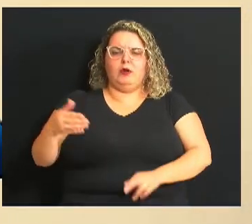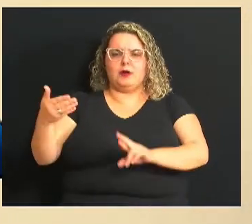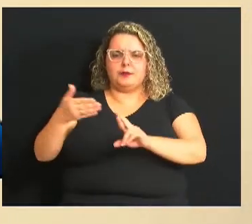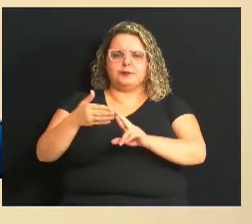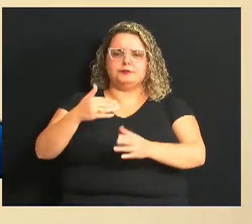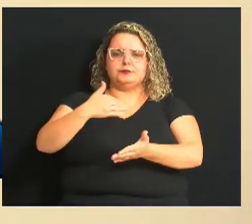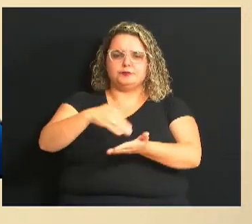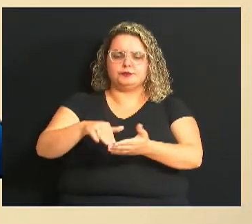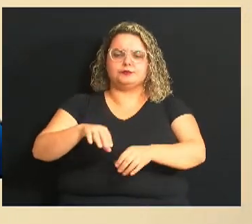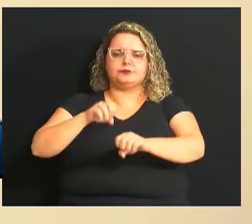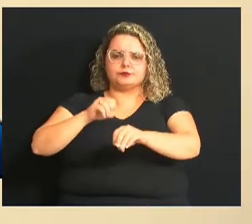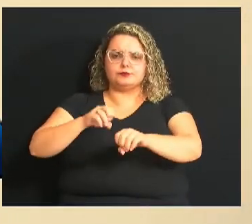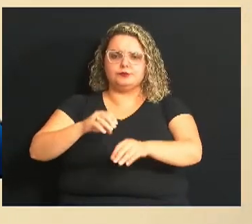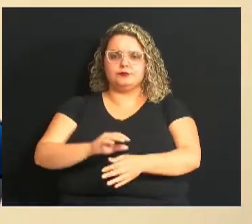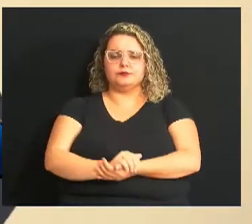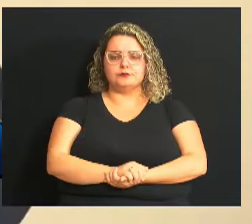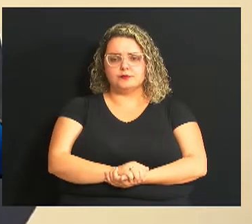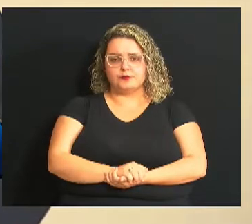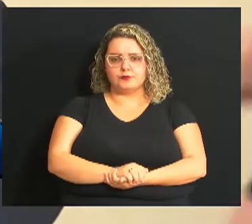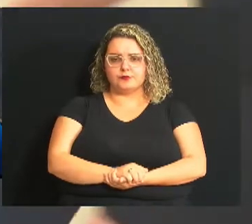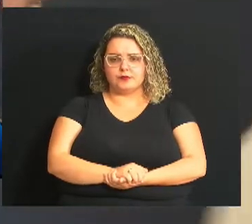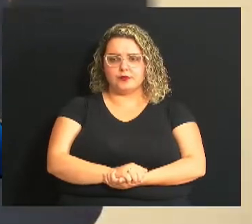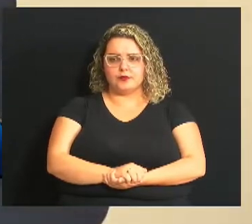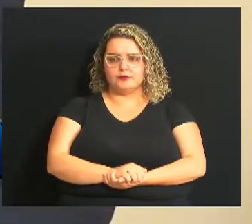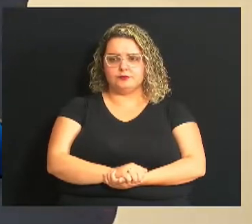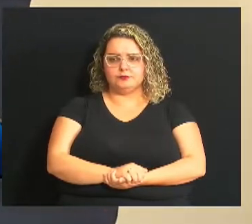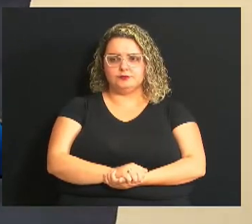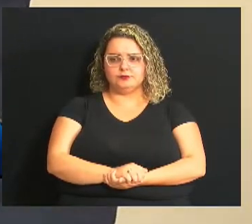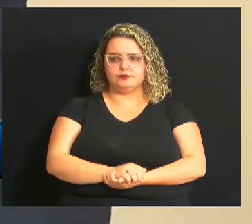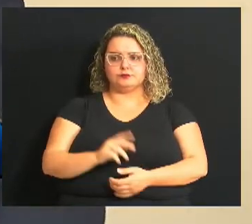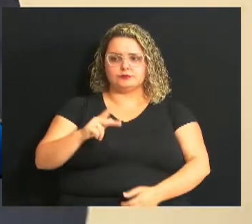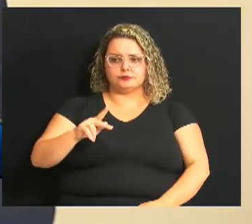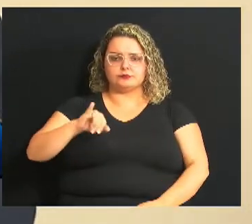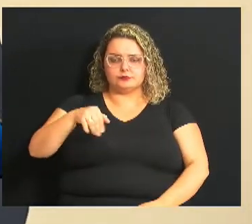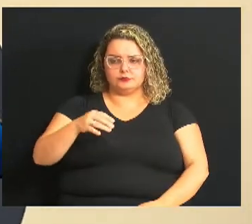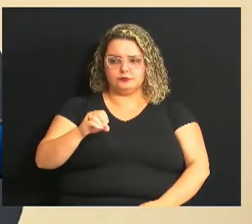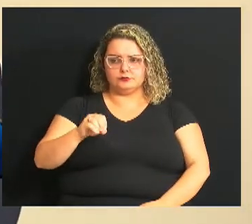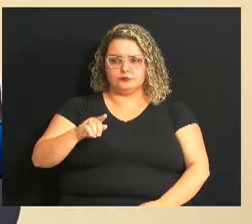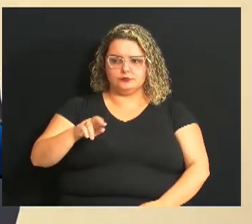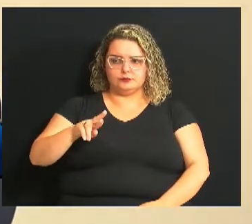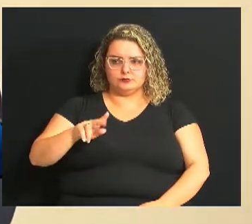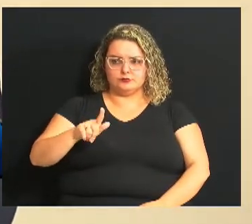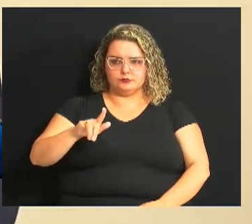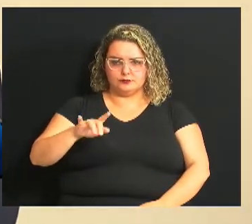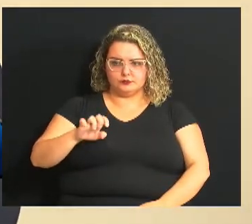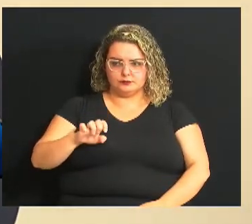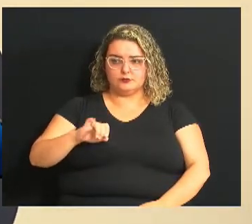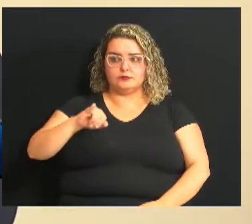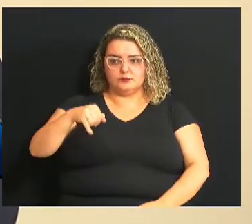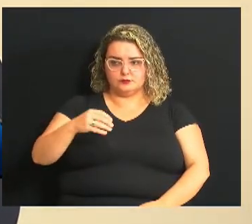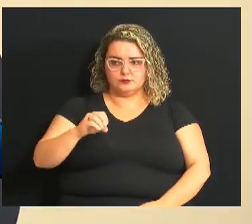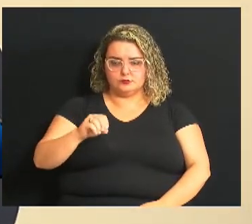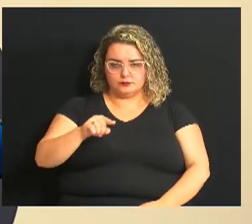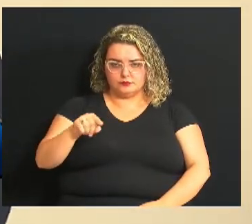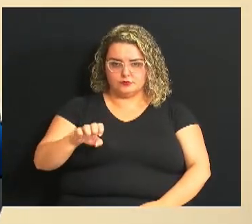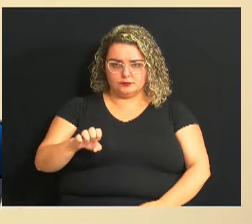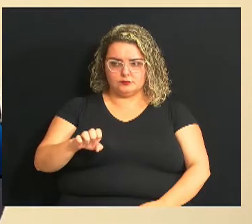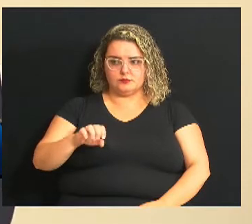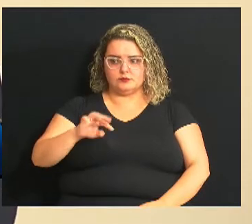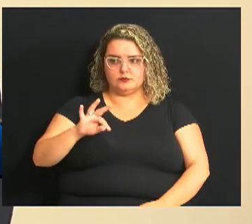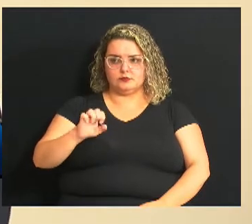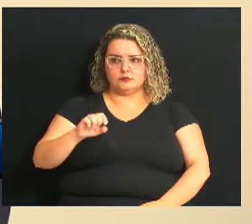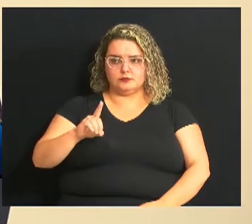de Educação, na pessoa do professor José Tadeu Jorge. Quero